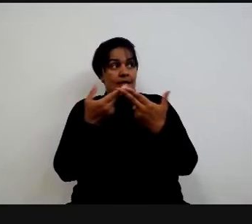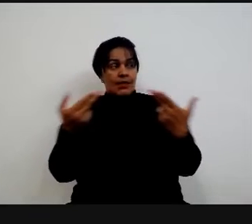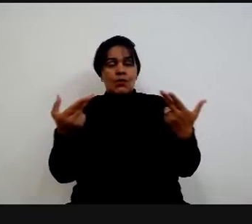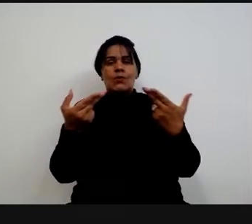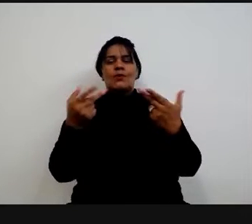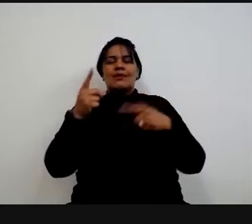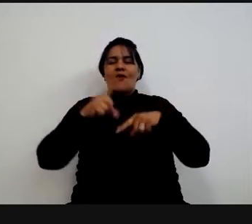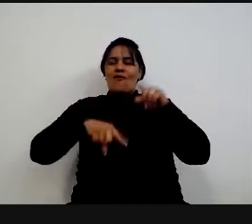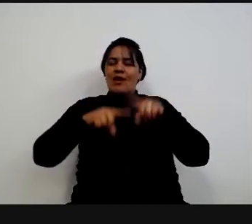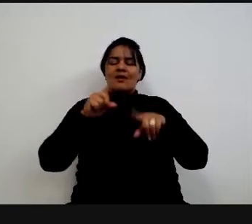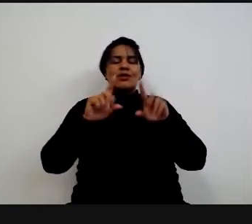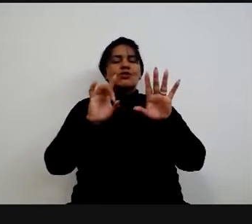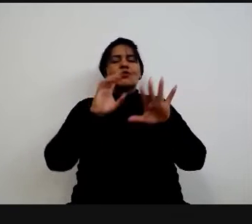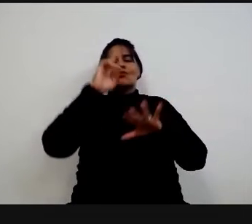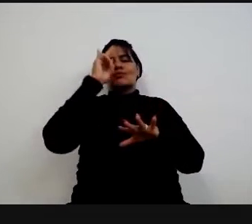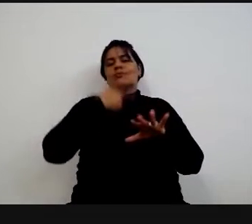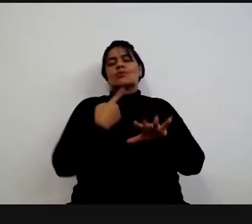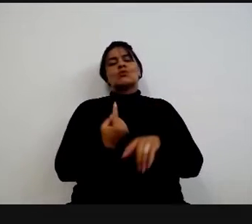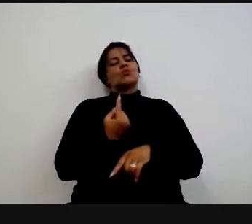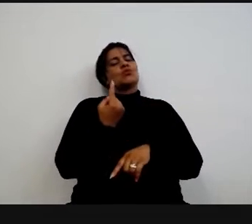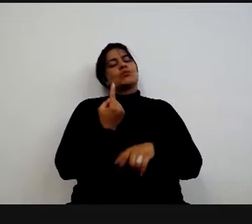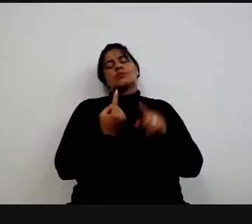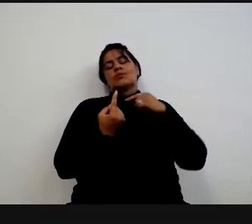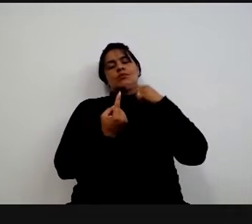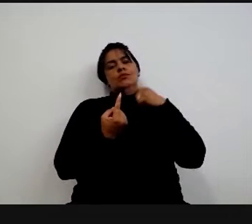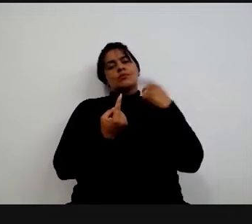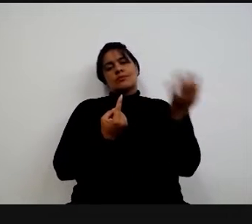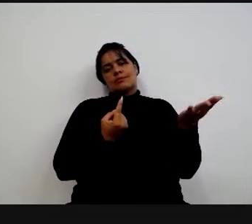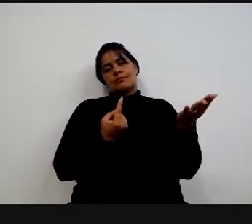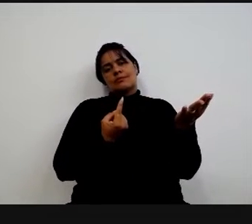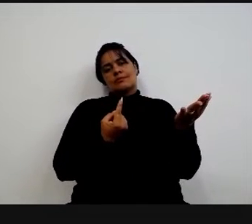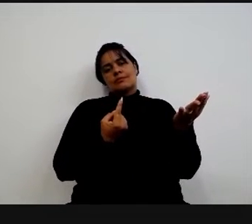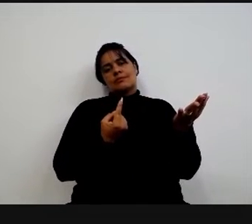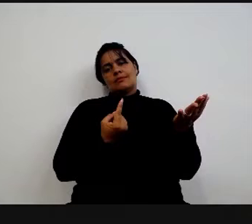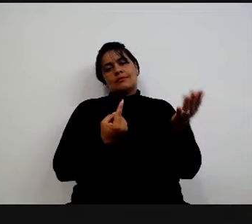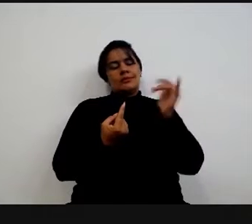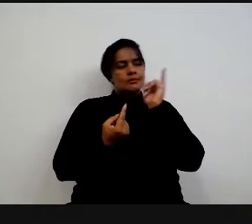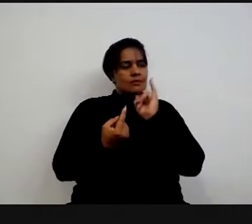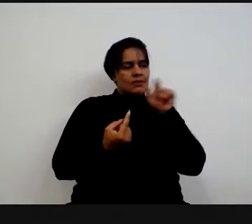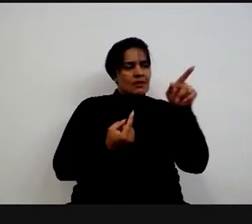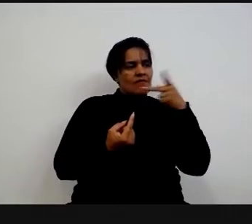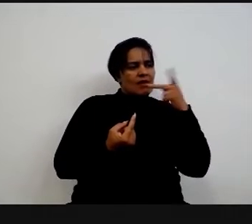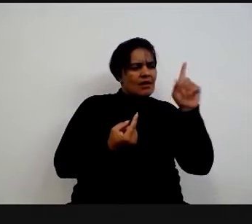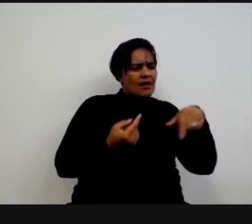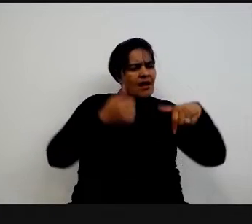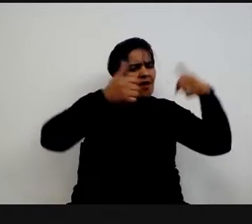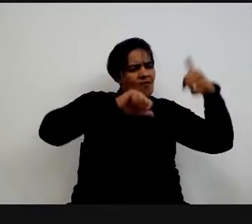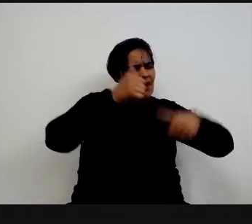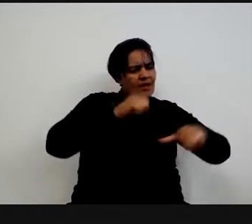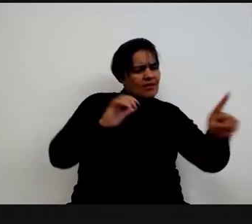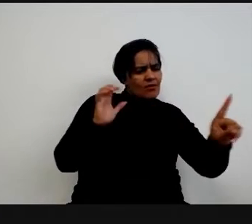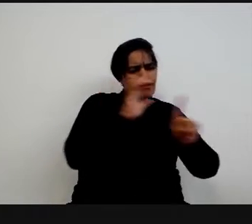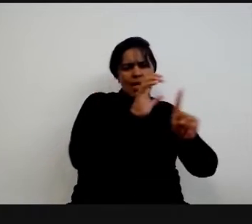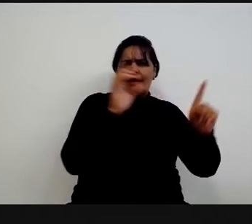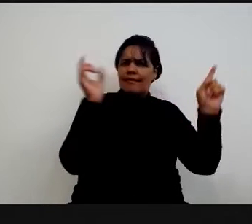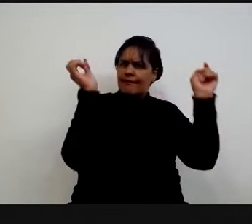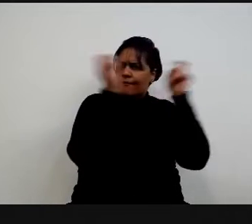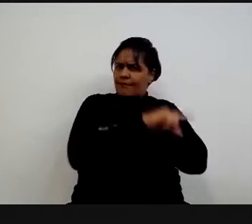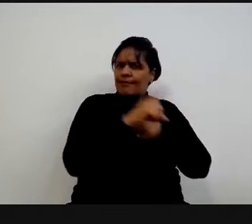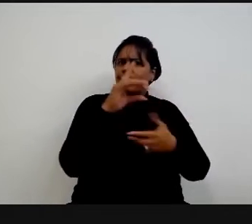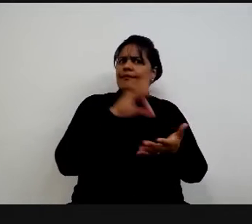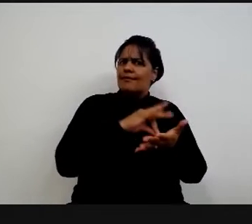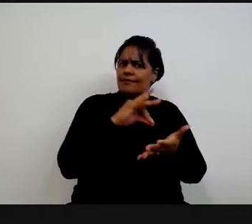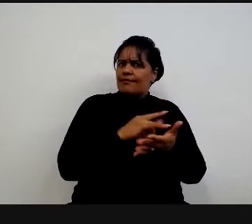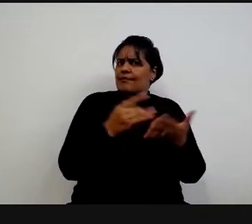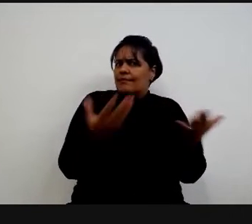que a gente não consegue pensar sozinho. Por Exato. exemplo, você citou ali a dificuldade que é fazer uma avaliação de impacto. Né, das